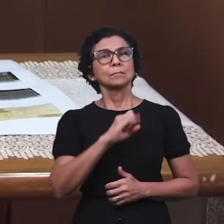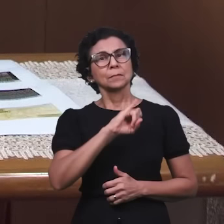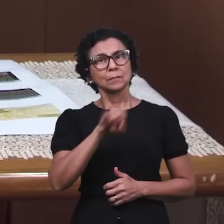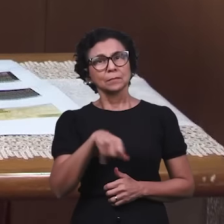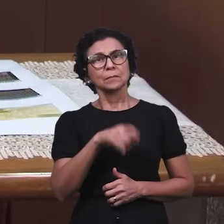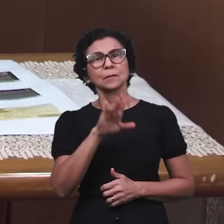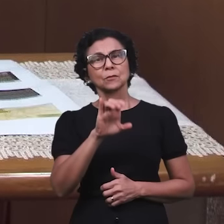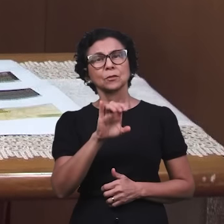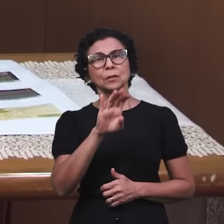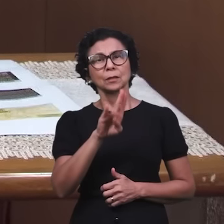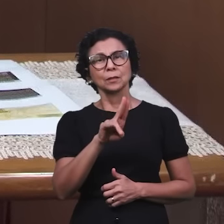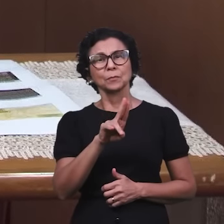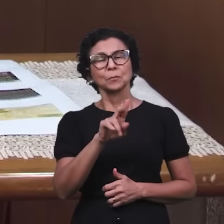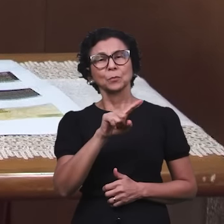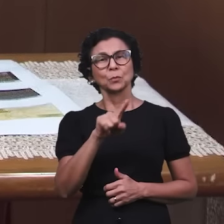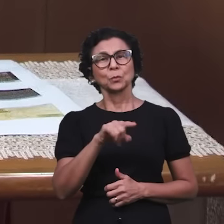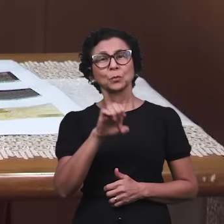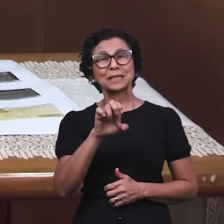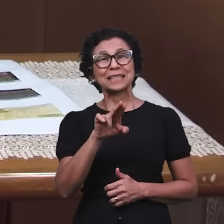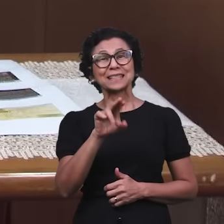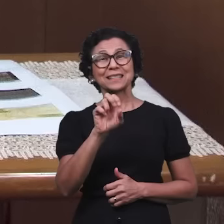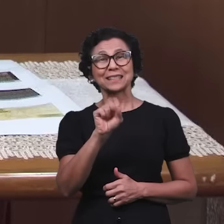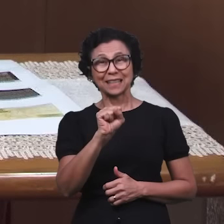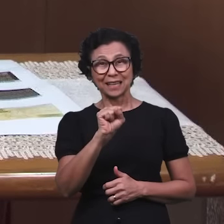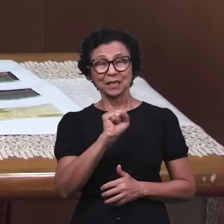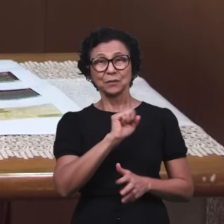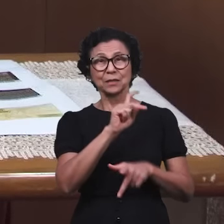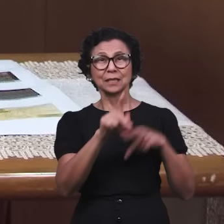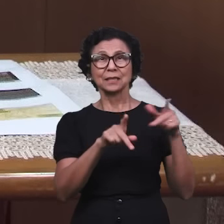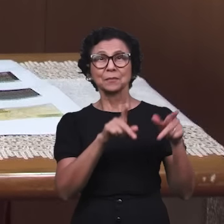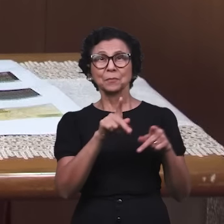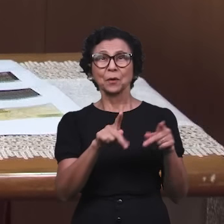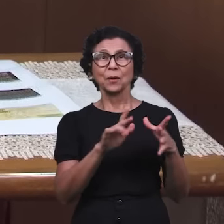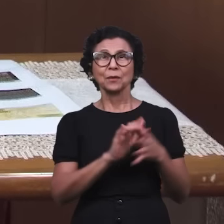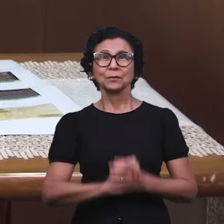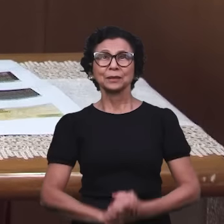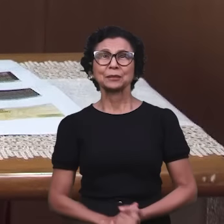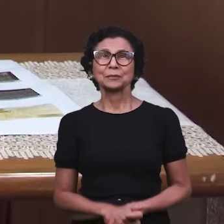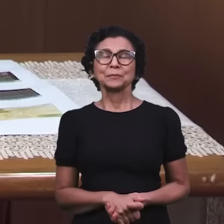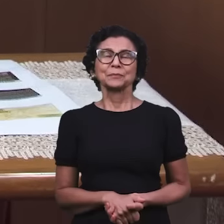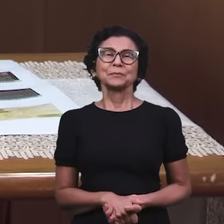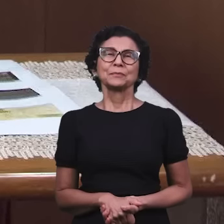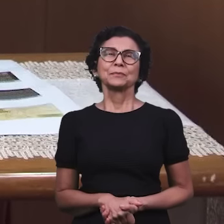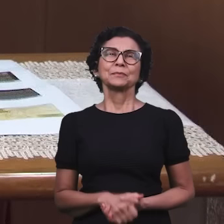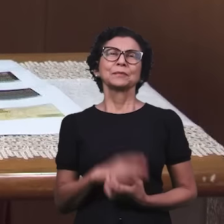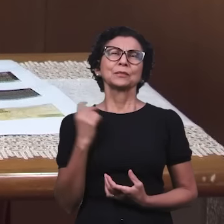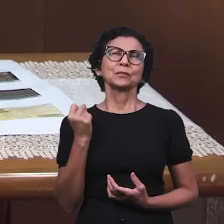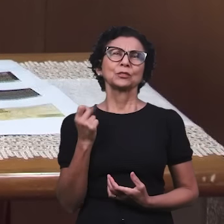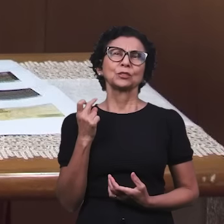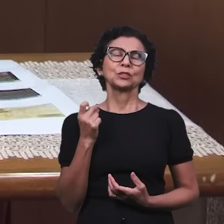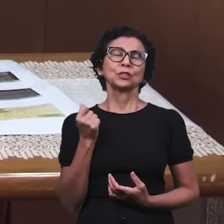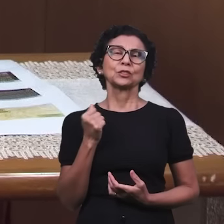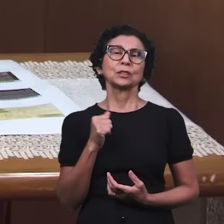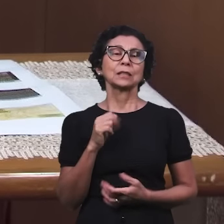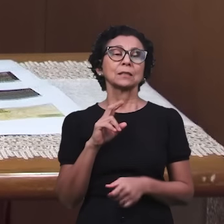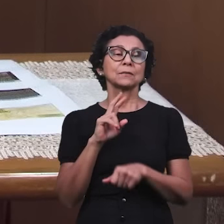ainda, porque os jebuseus, na verdade, eles eram guardiães do lugar. Eles estavam